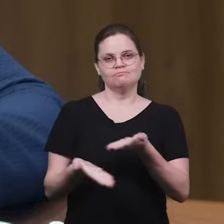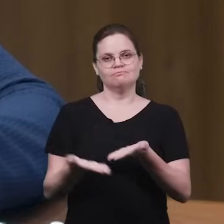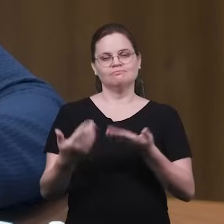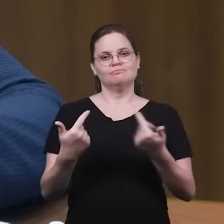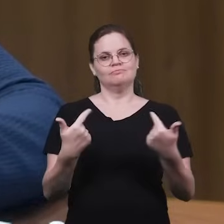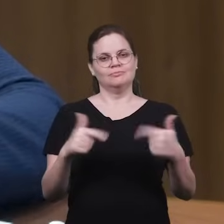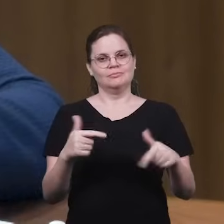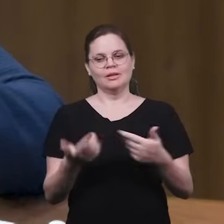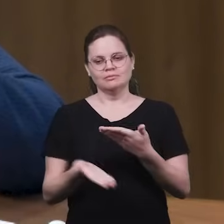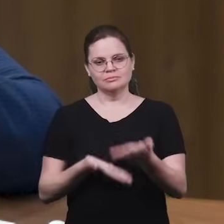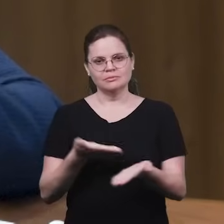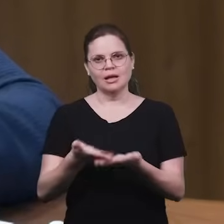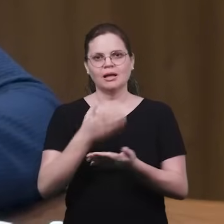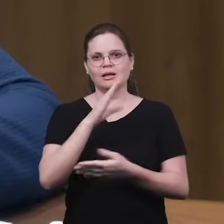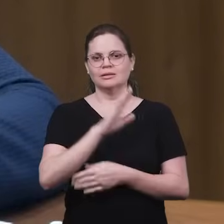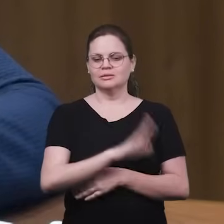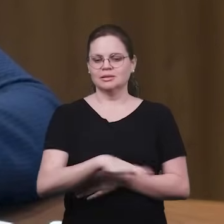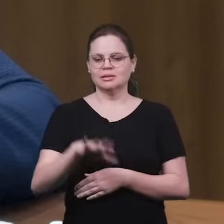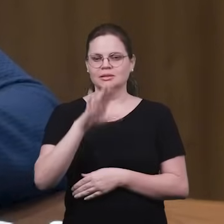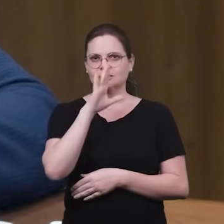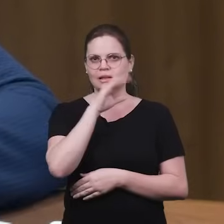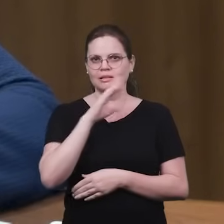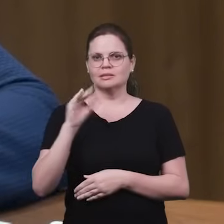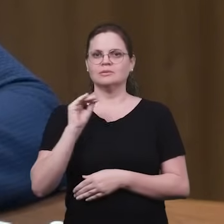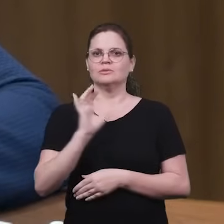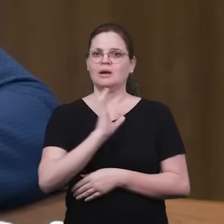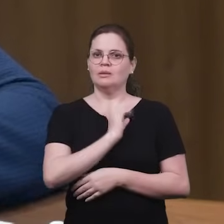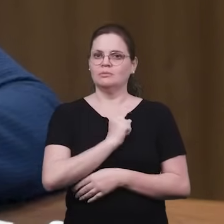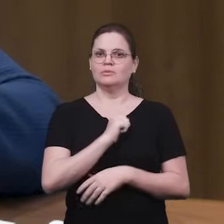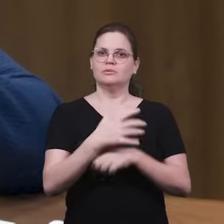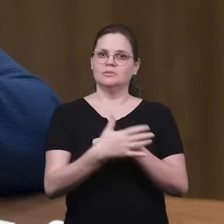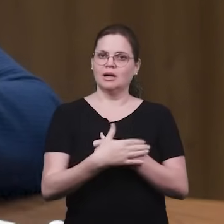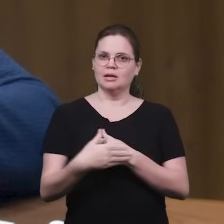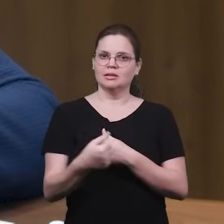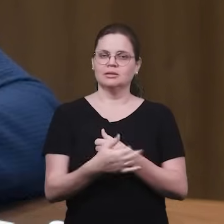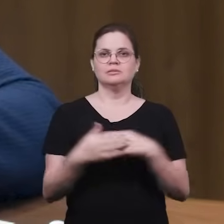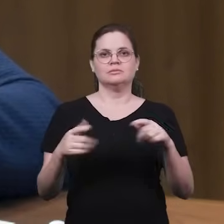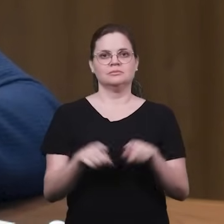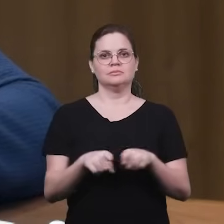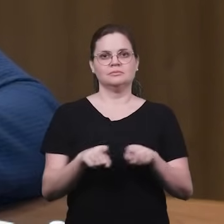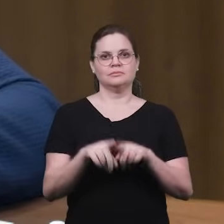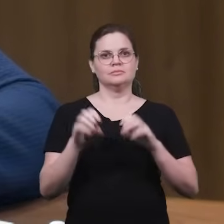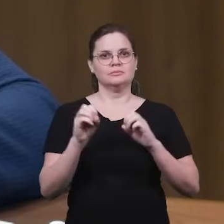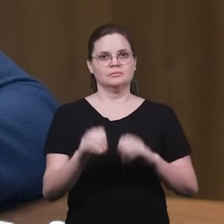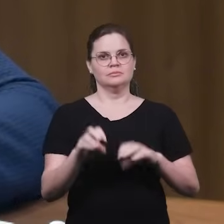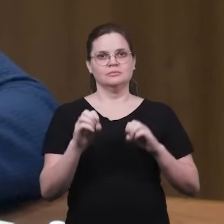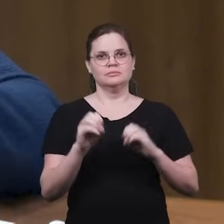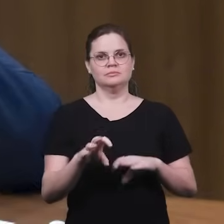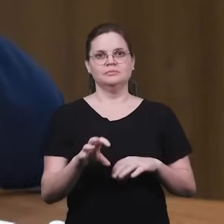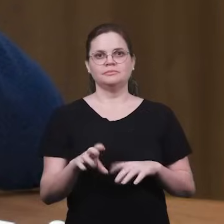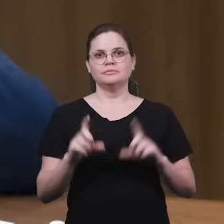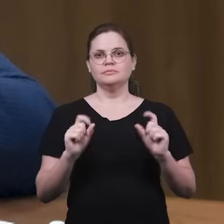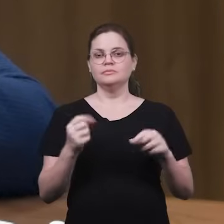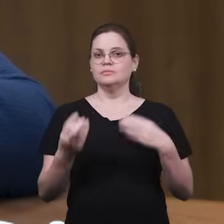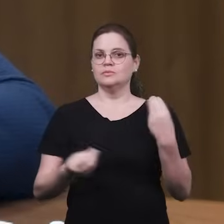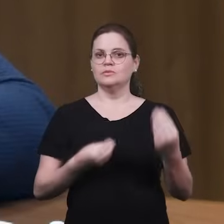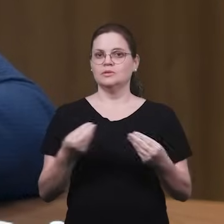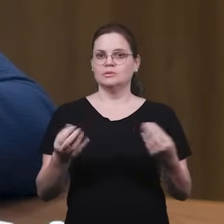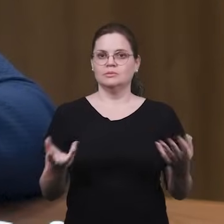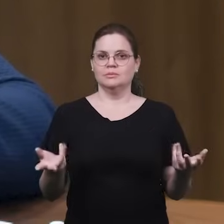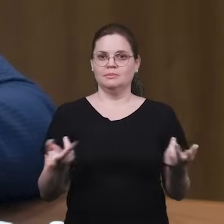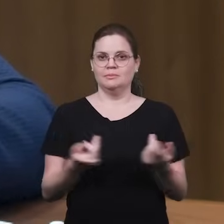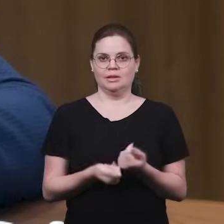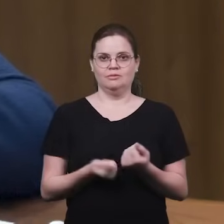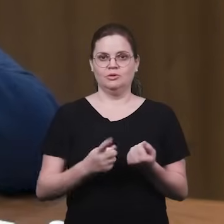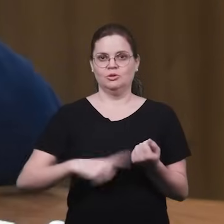os adolescentes, com todo o amor, com todo o carinho, né? Procurando ensiná-las o quão